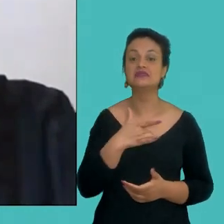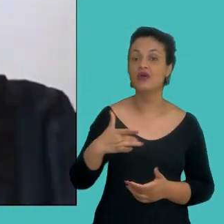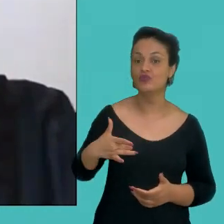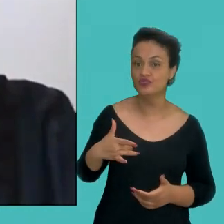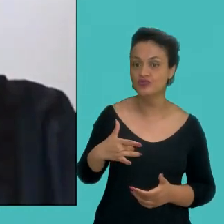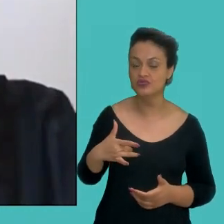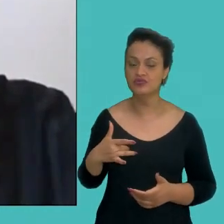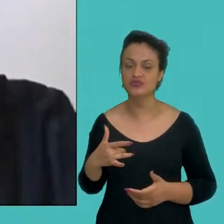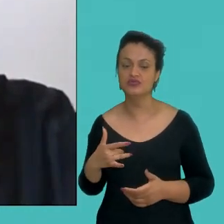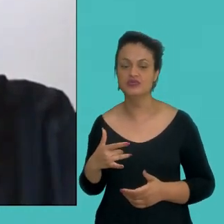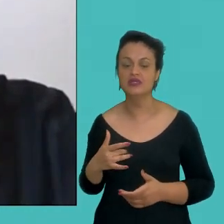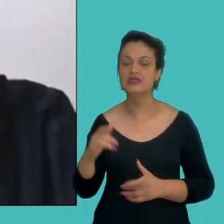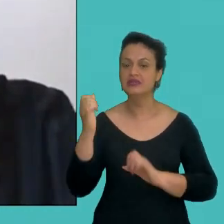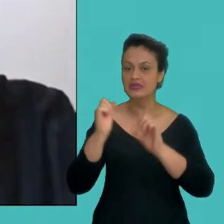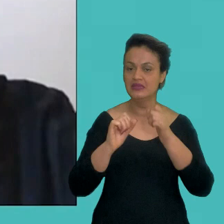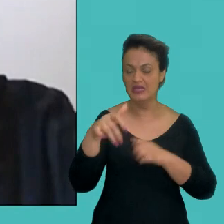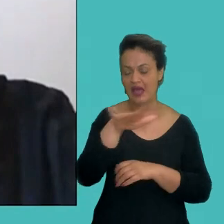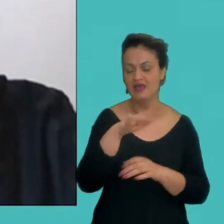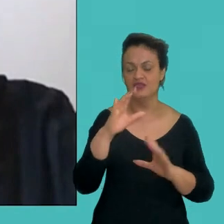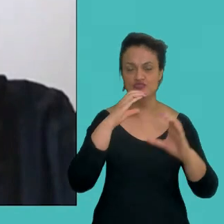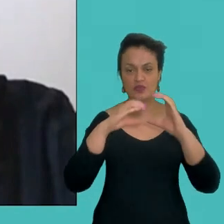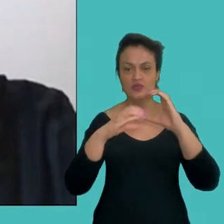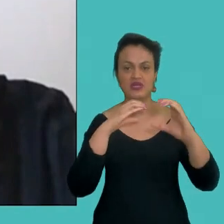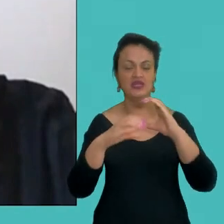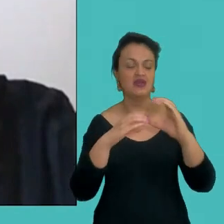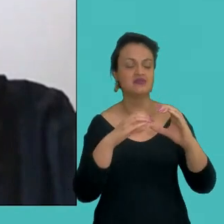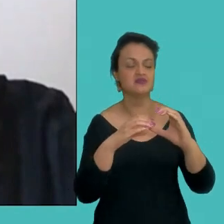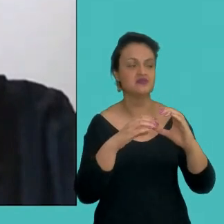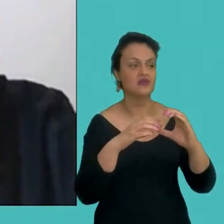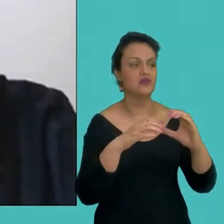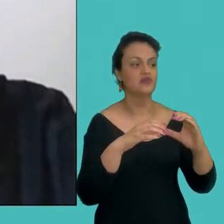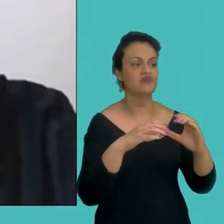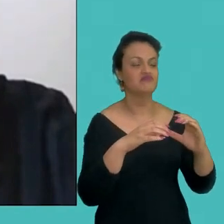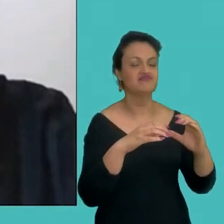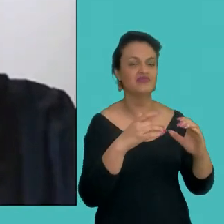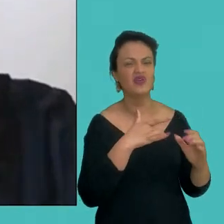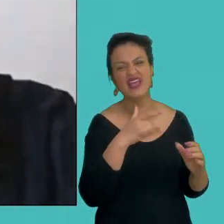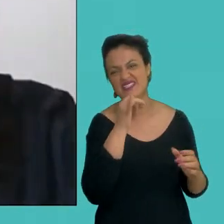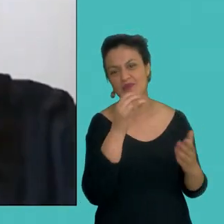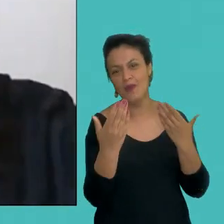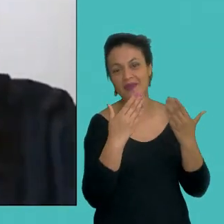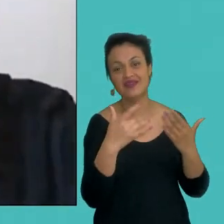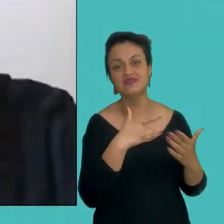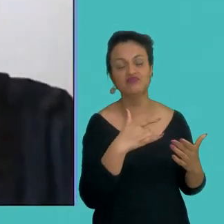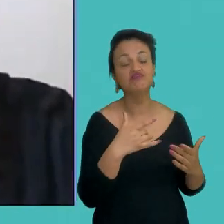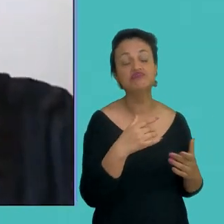digamos, o estado de saúde da indústria de comunicação de um país pelo seguinte.